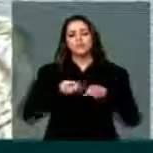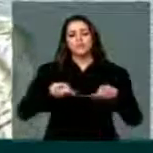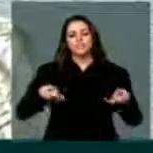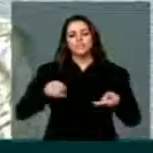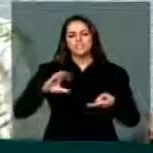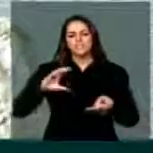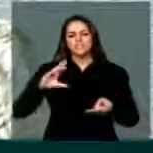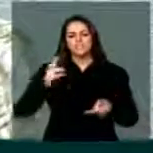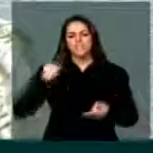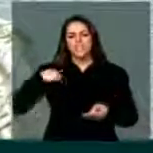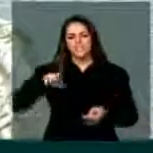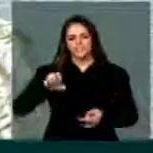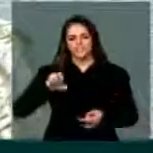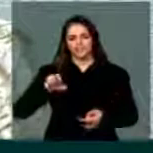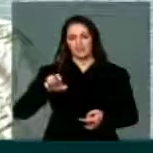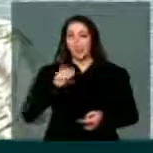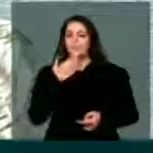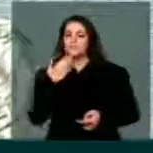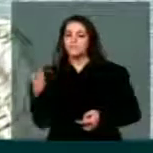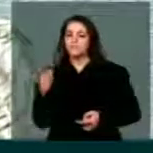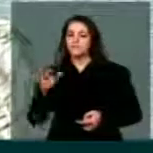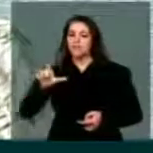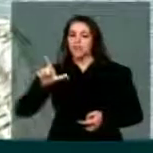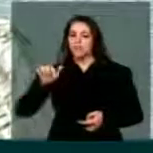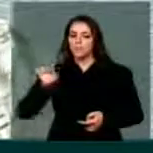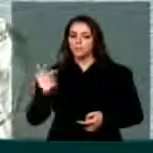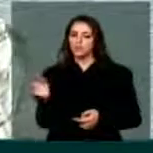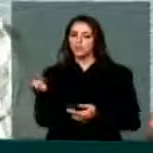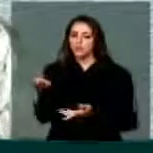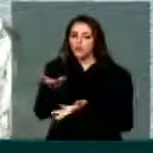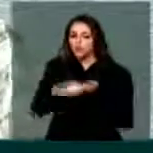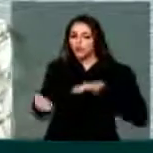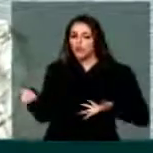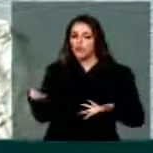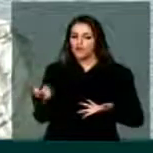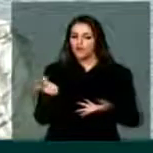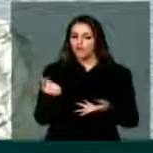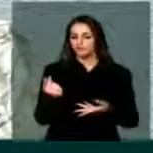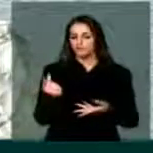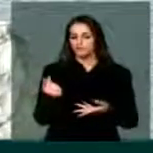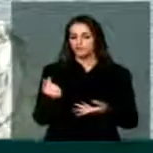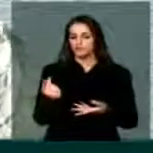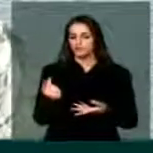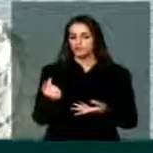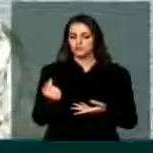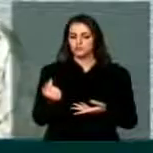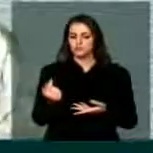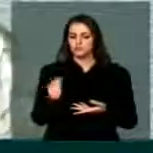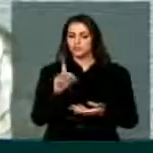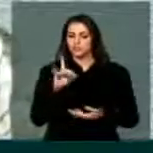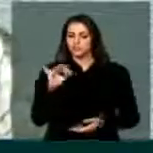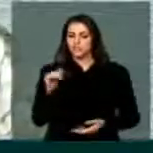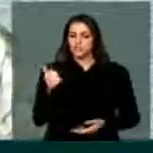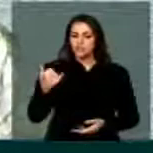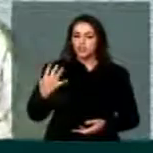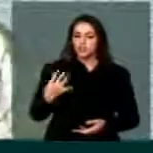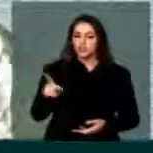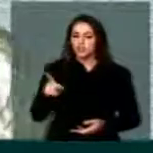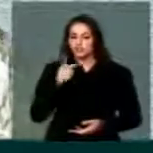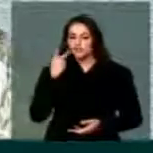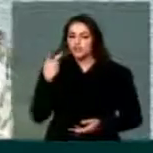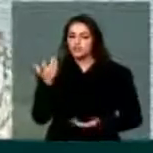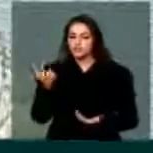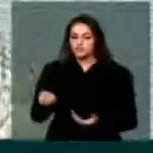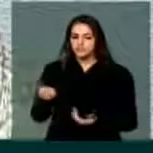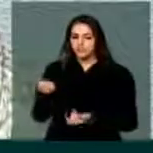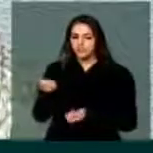daí eu pedi para o Alberto trocar esse cheque para mim. Entreguei esse cheque para ele no dia 14. Ele falou, então tá bom, eu troco esse cheque,